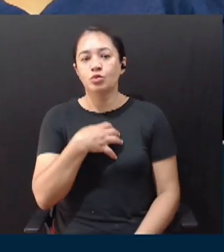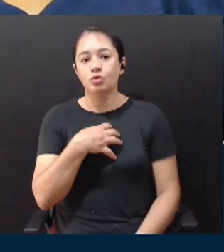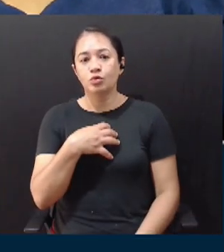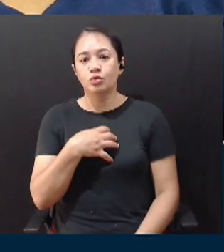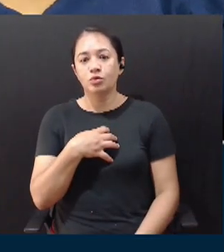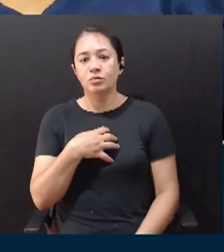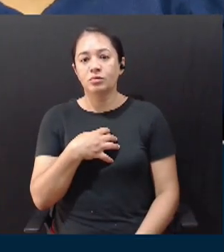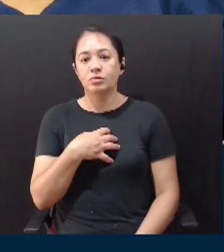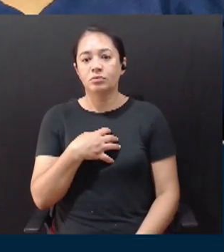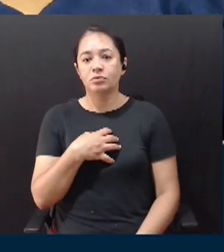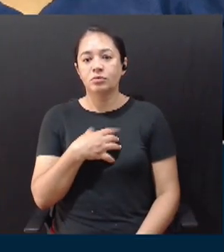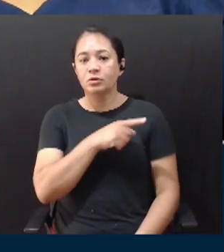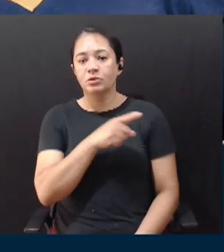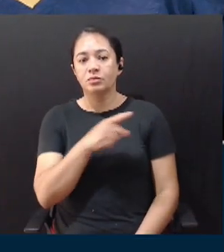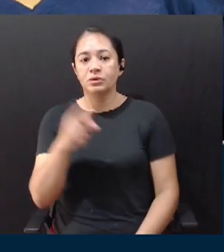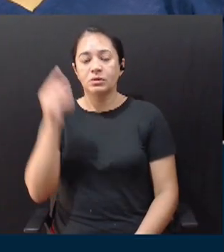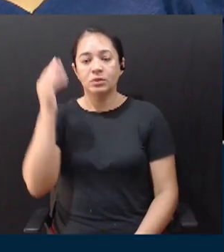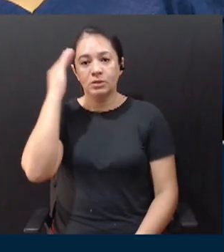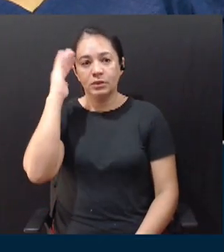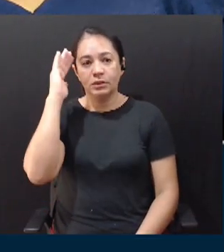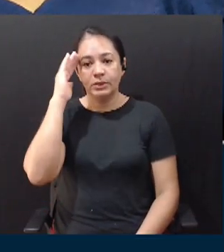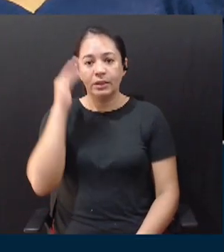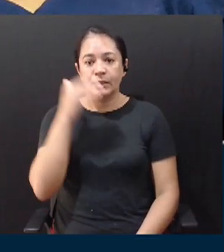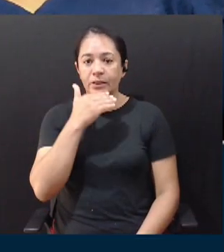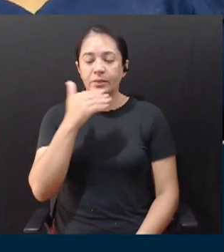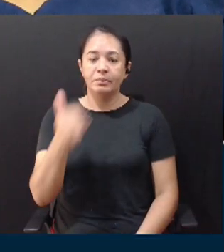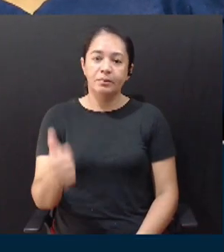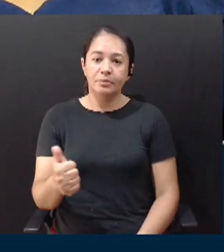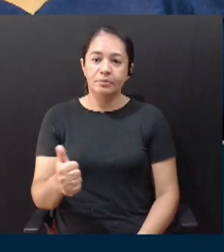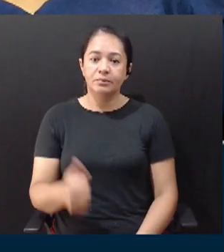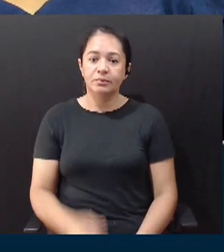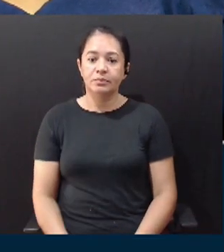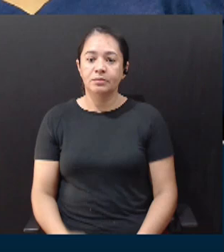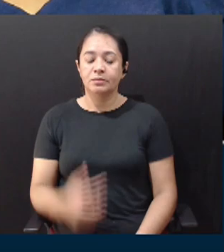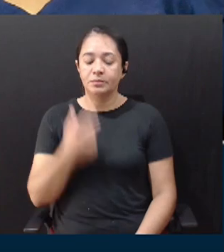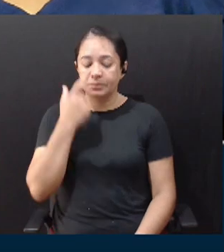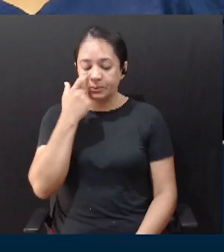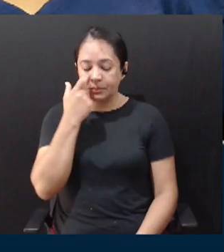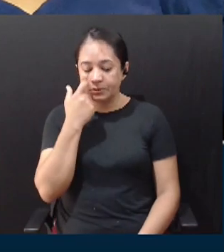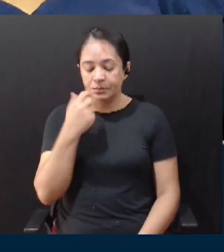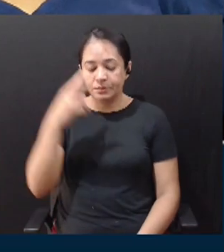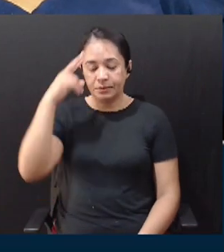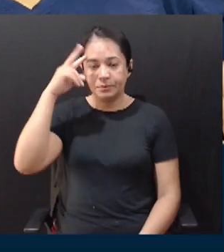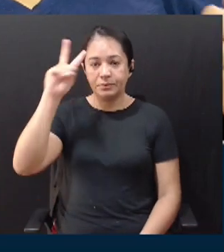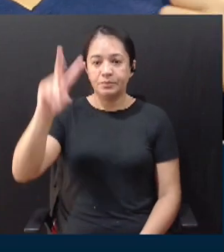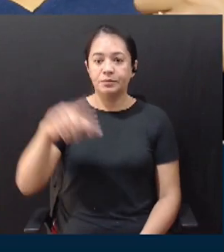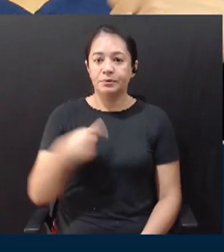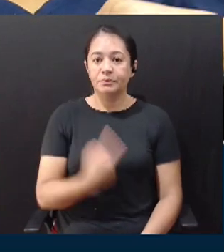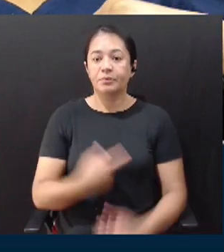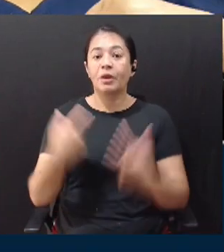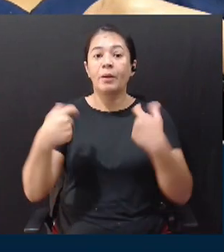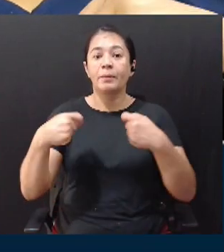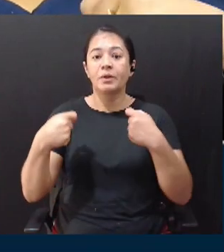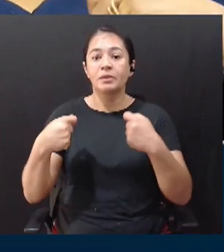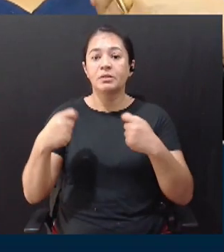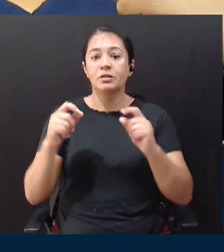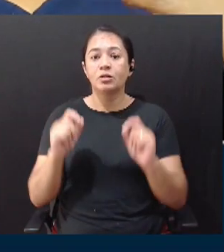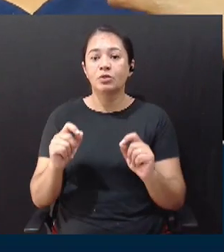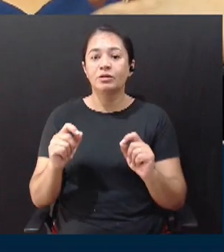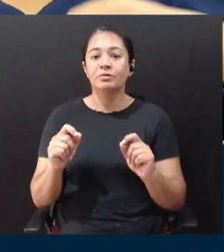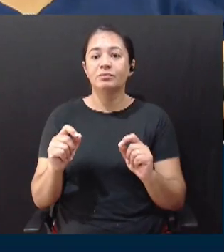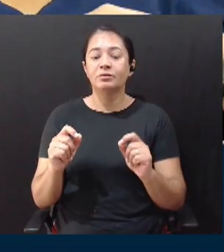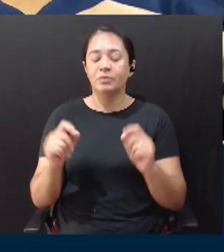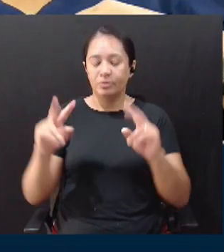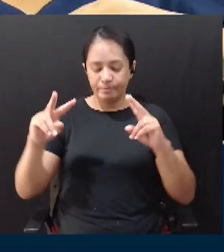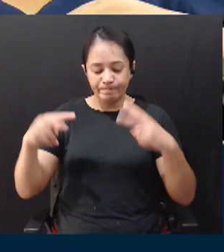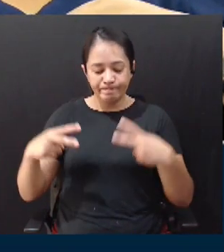você entender que seja melhor para você. São 2 dias que a gente precisa tirar para se olhar com mais